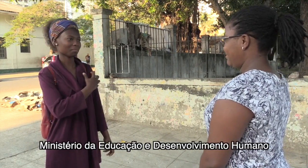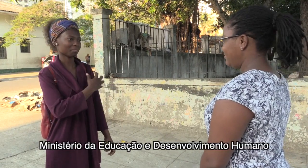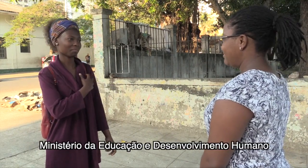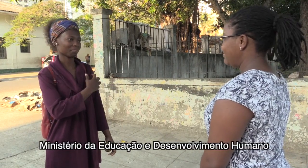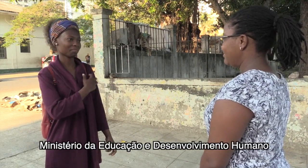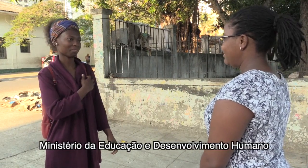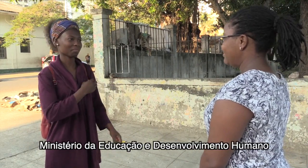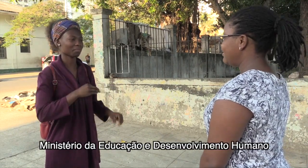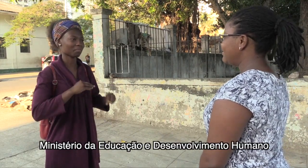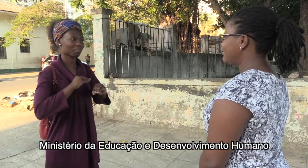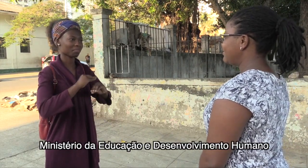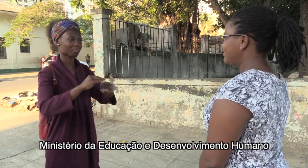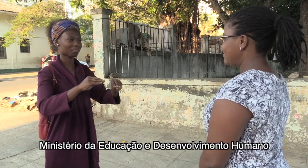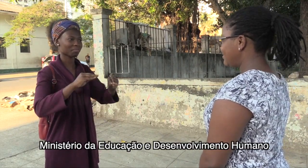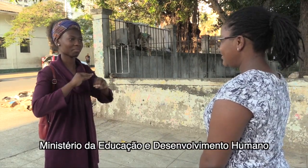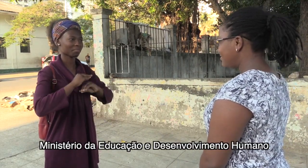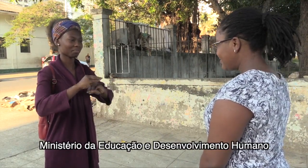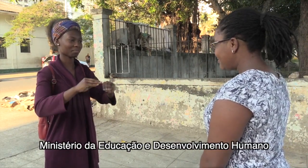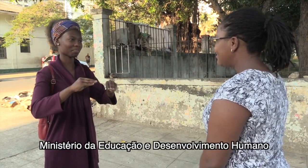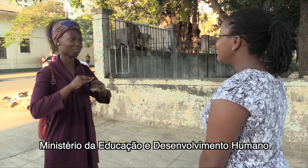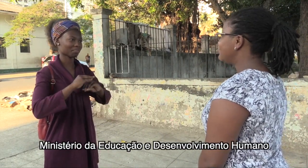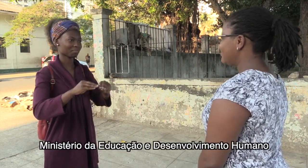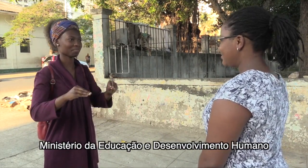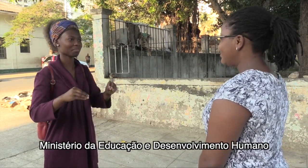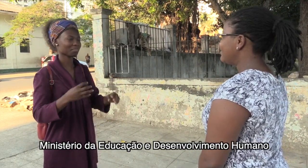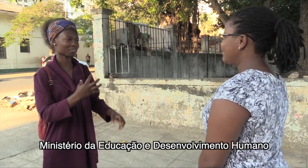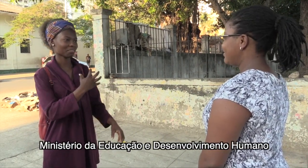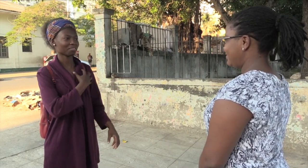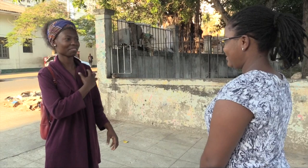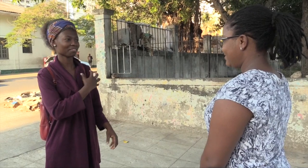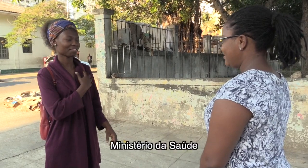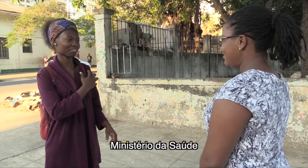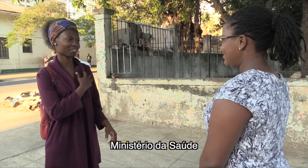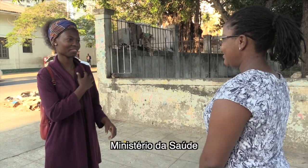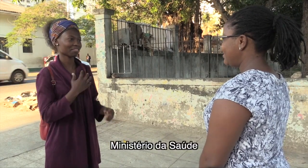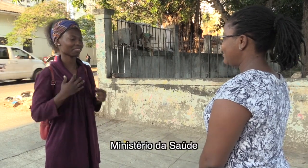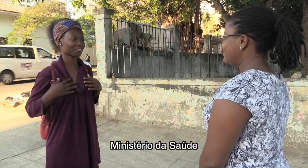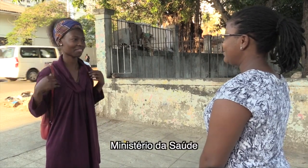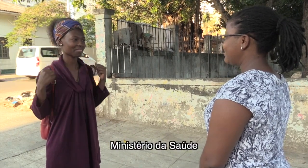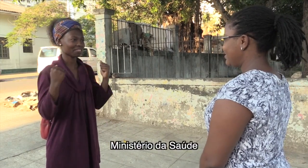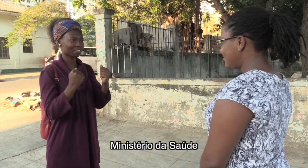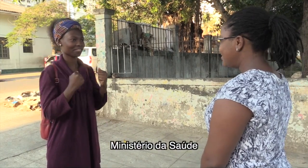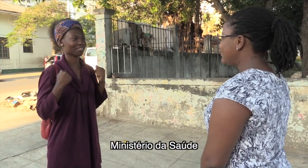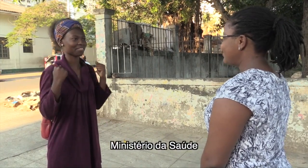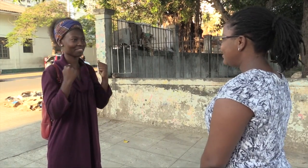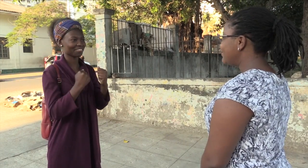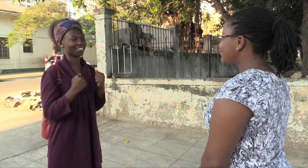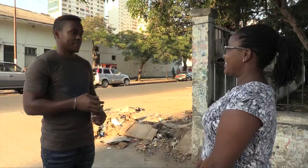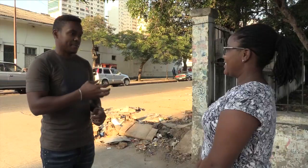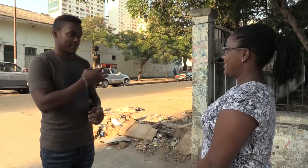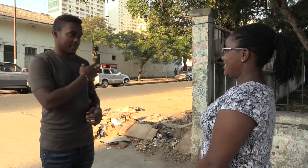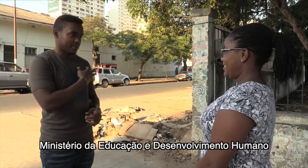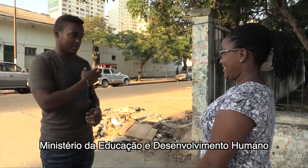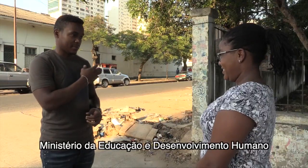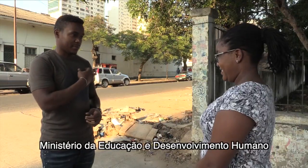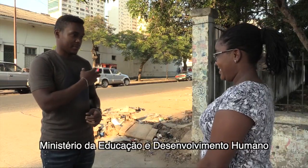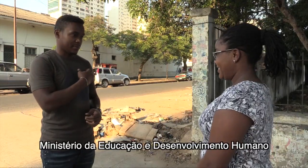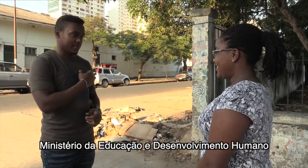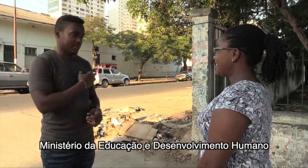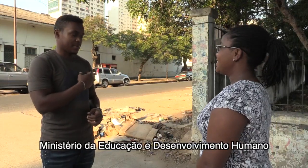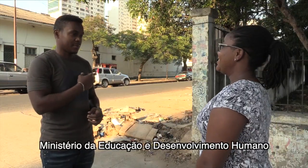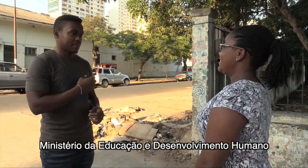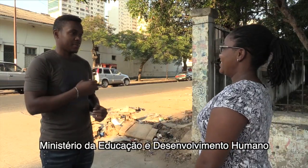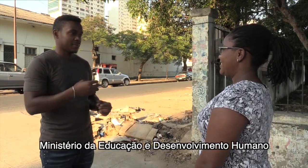ministério da educação e desenvolvimento humano ministério da saúde ministério